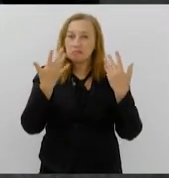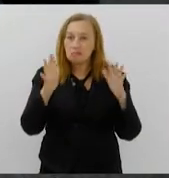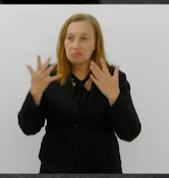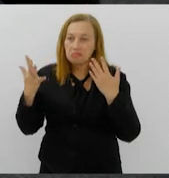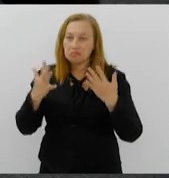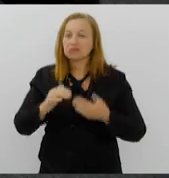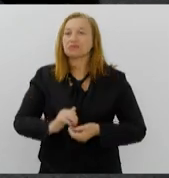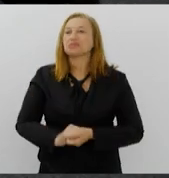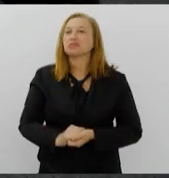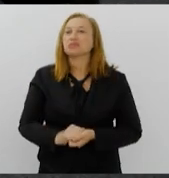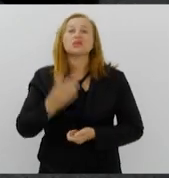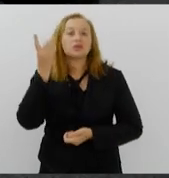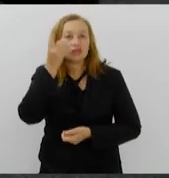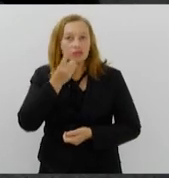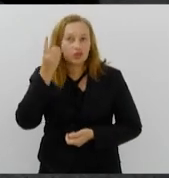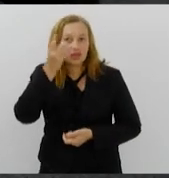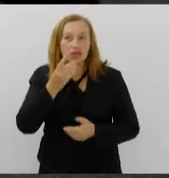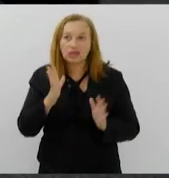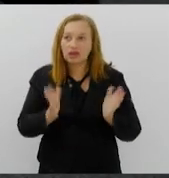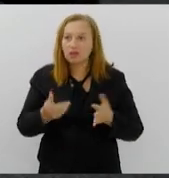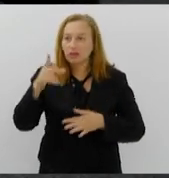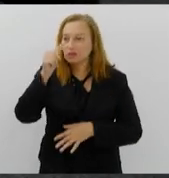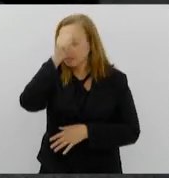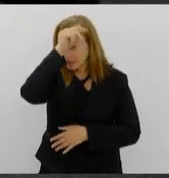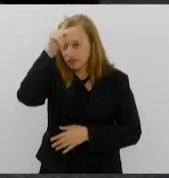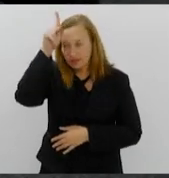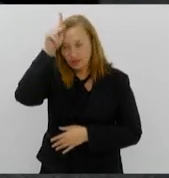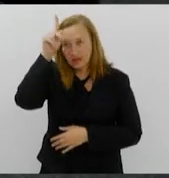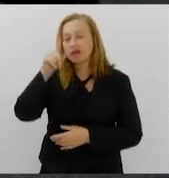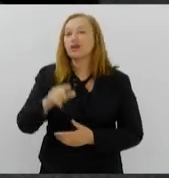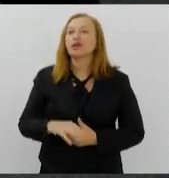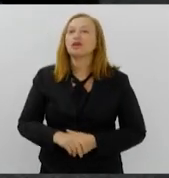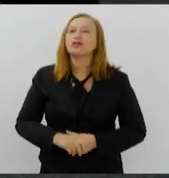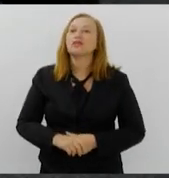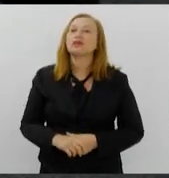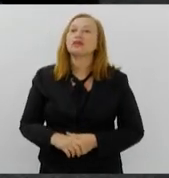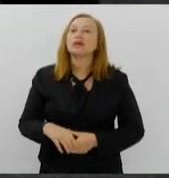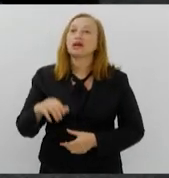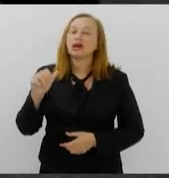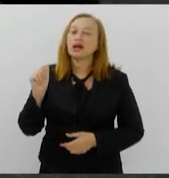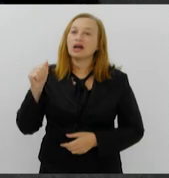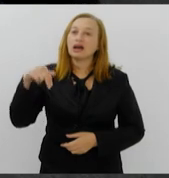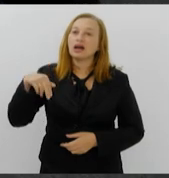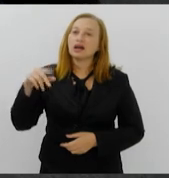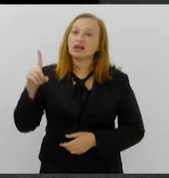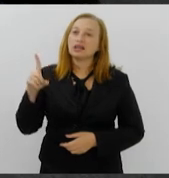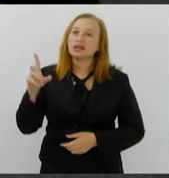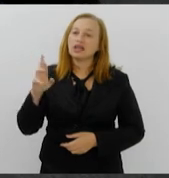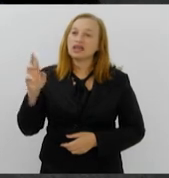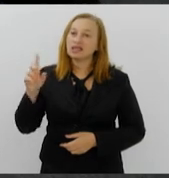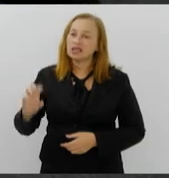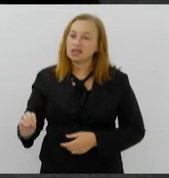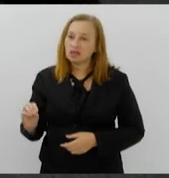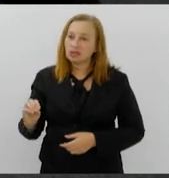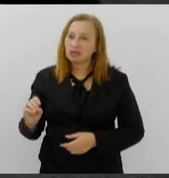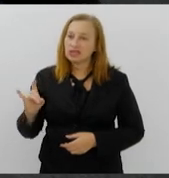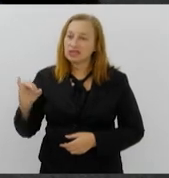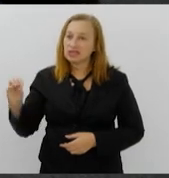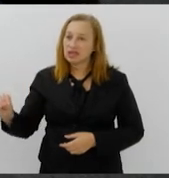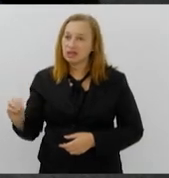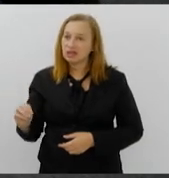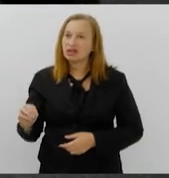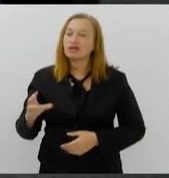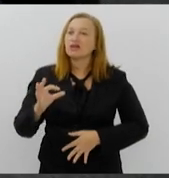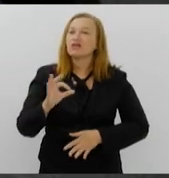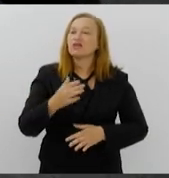parabenizá-lo. Deputado agora, prefeito eleito, Andrezinho Siciliano, vai governar com certeza para